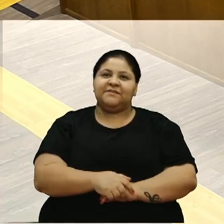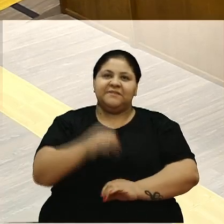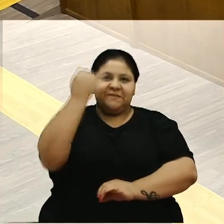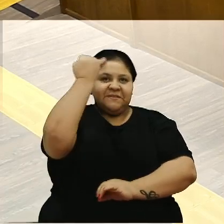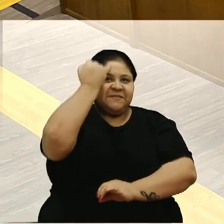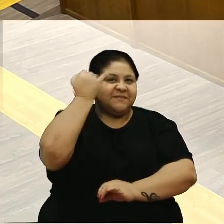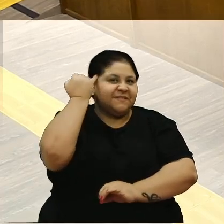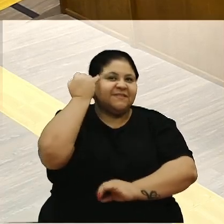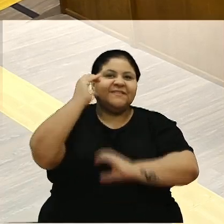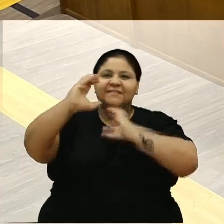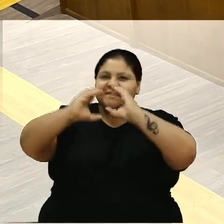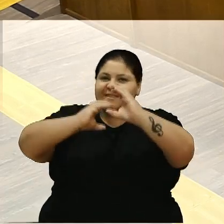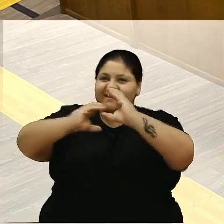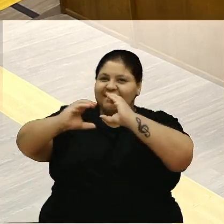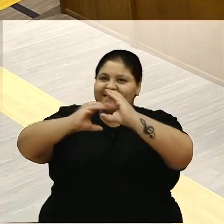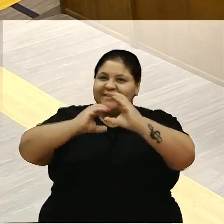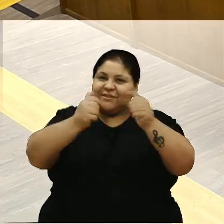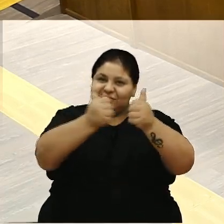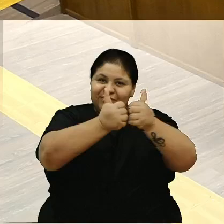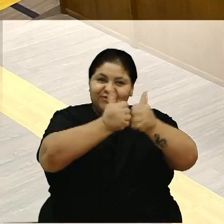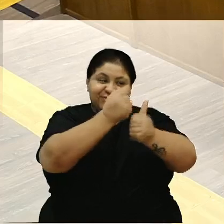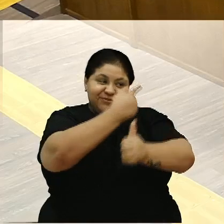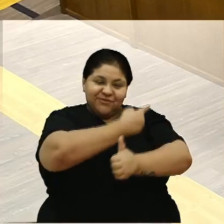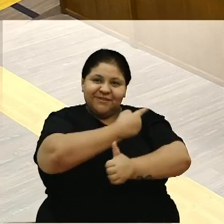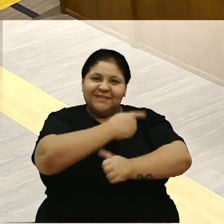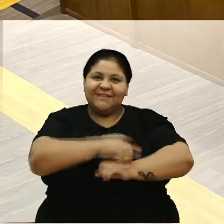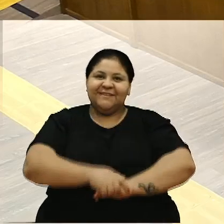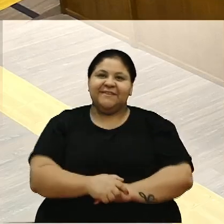D'Ambros, canta uma pra gente junto com o Leonardo.